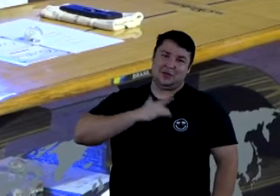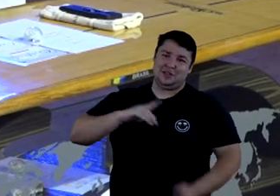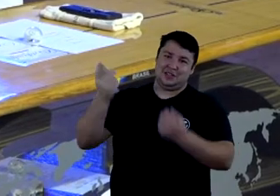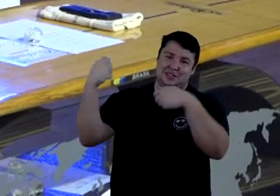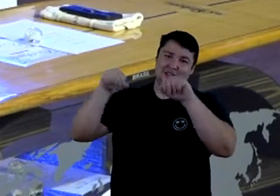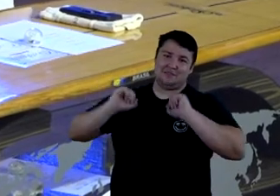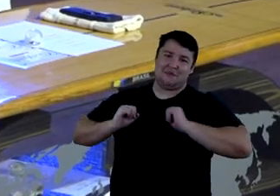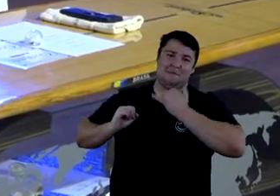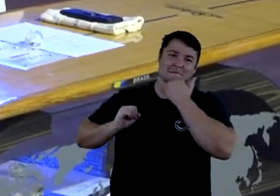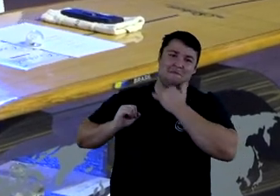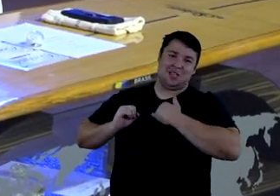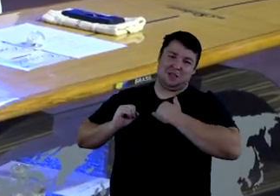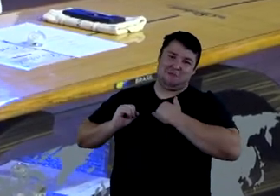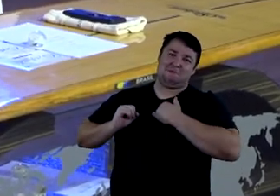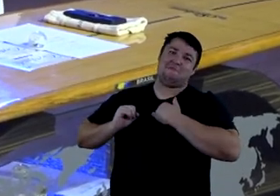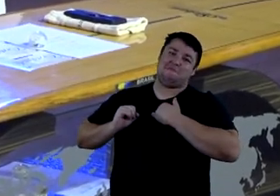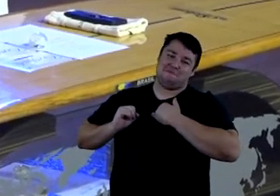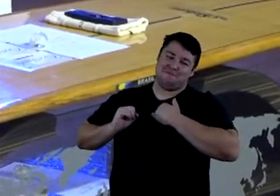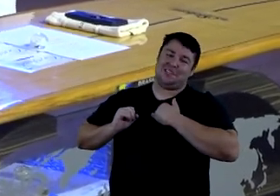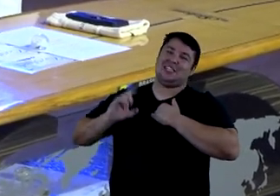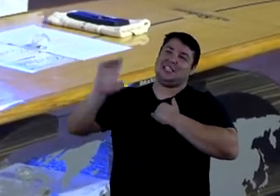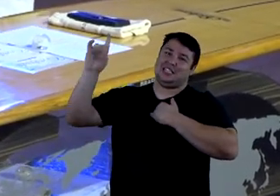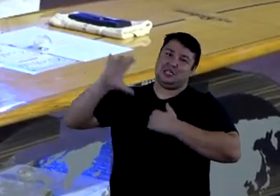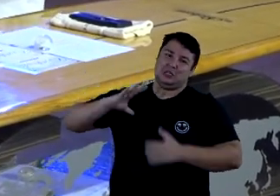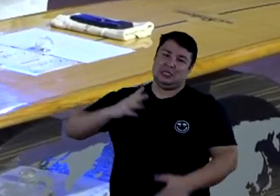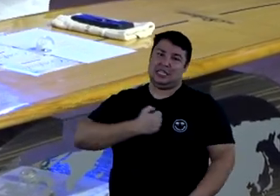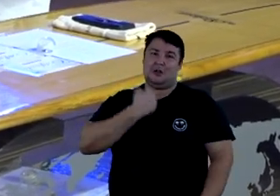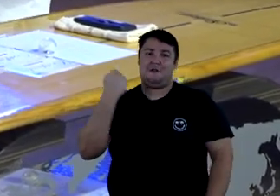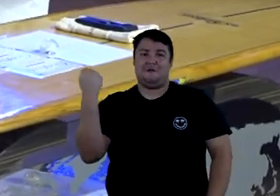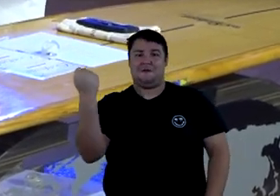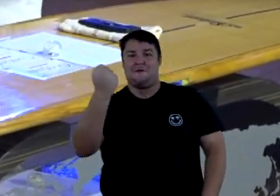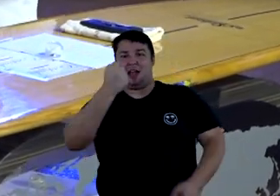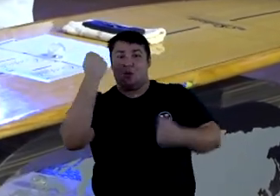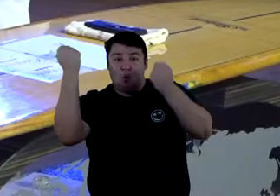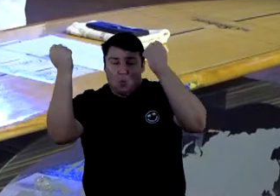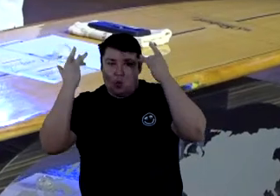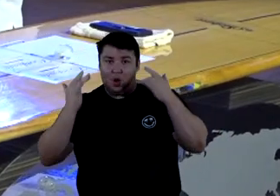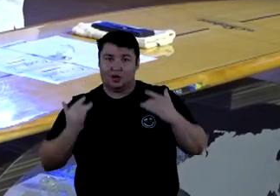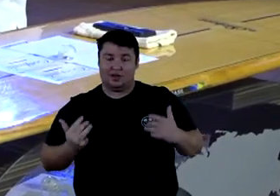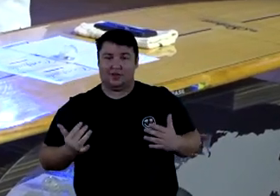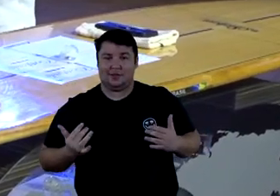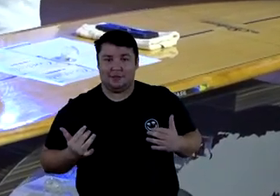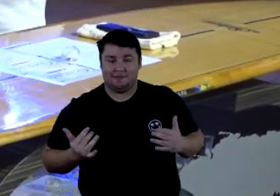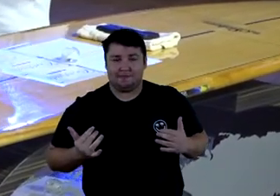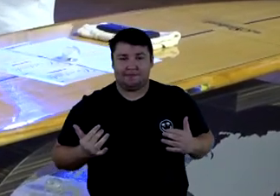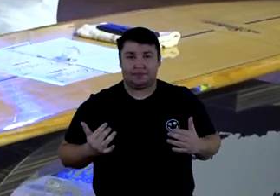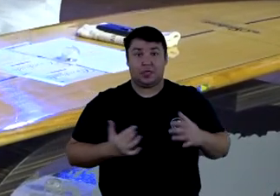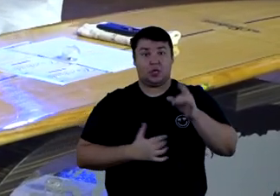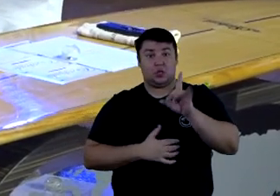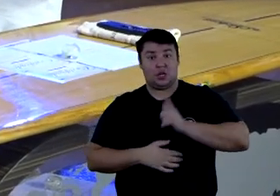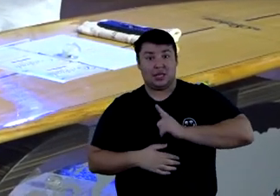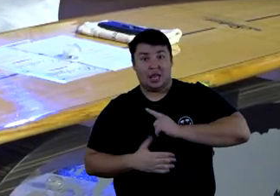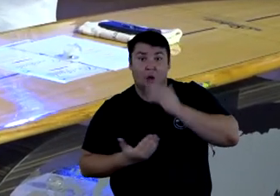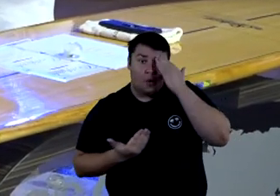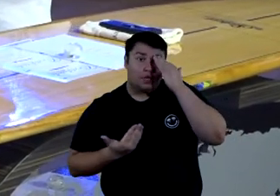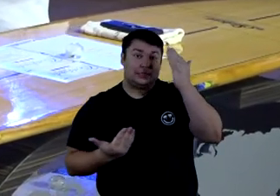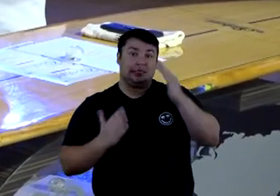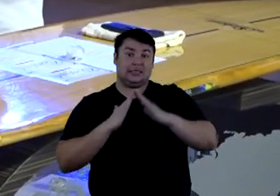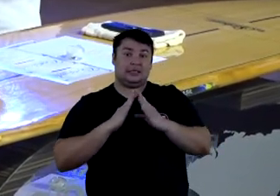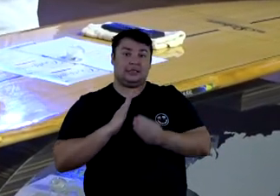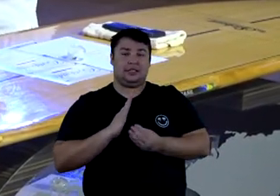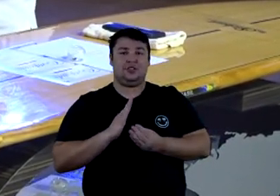dado perdão e ter nos alcançado com a sua graça. Só tenho a agradecer a essa